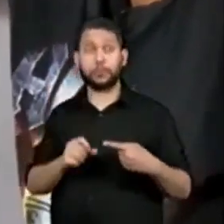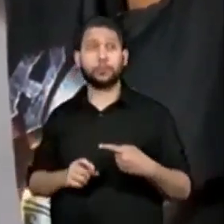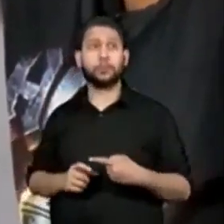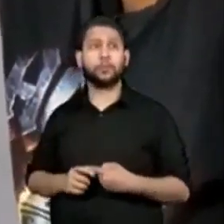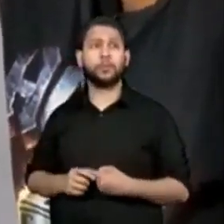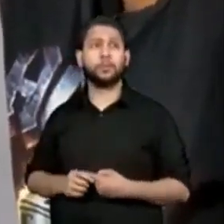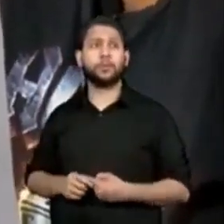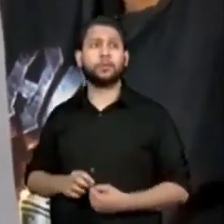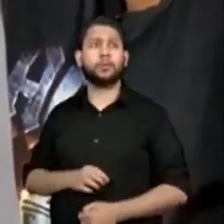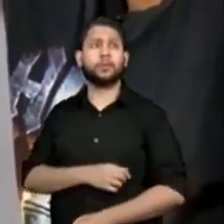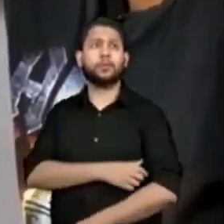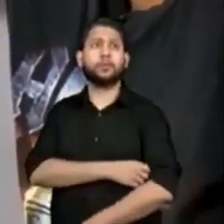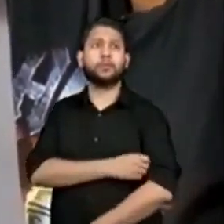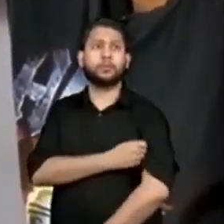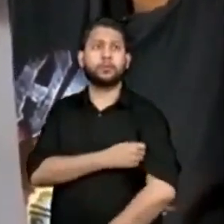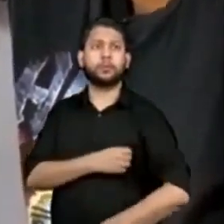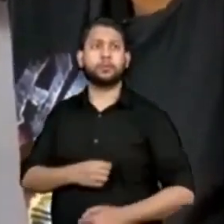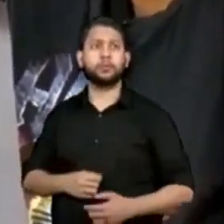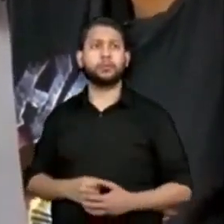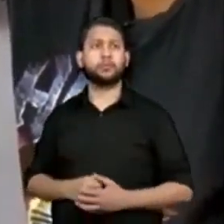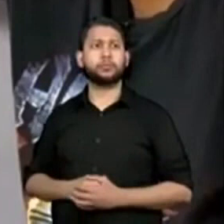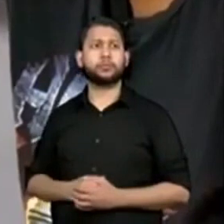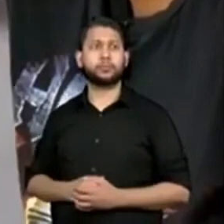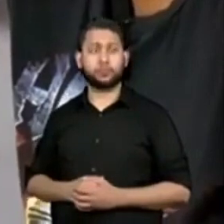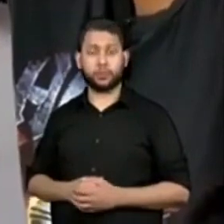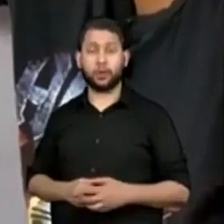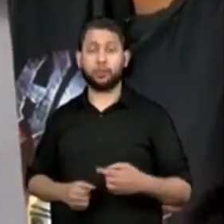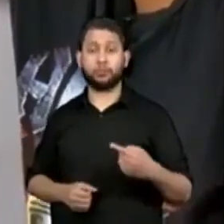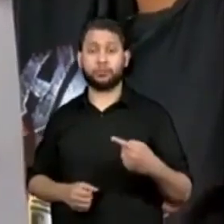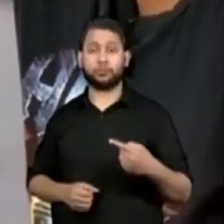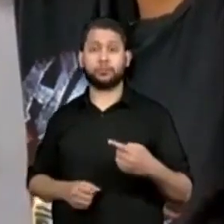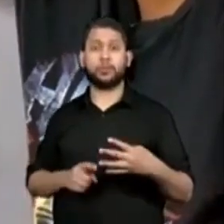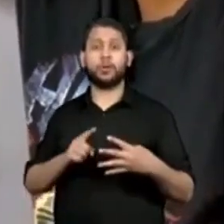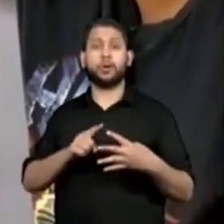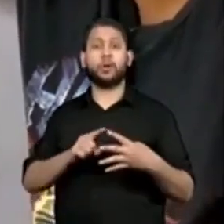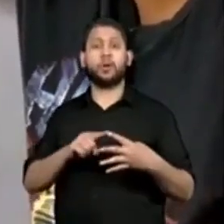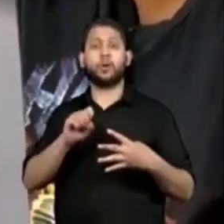E aí eu queria fazer separado fiz igual uma duas três quatro